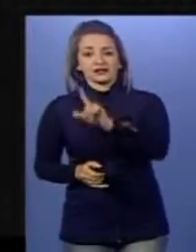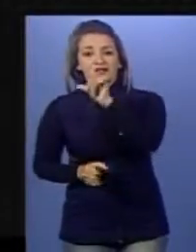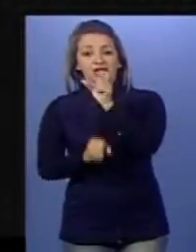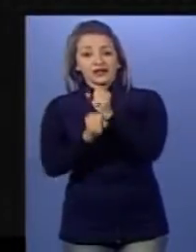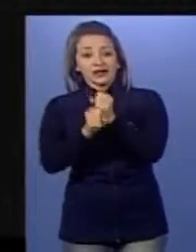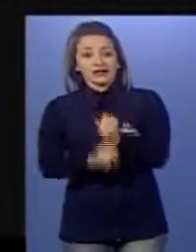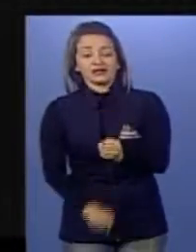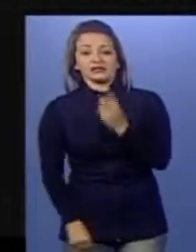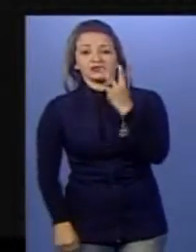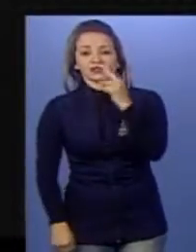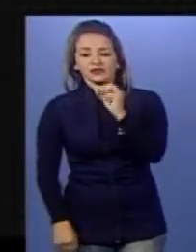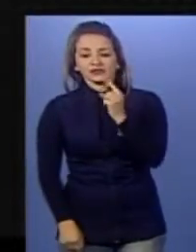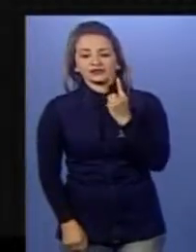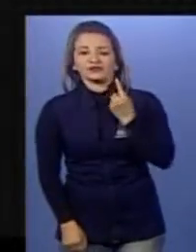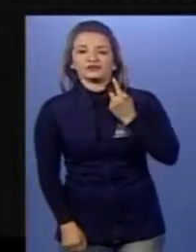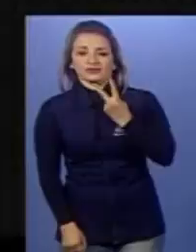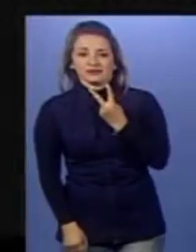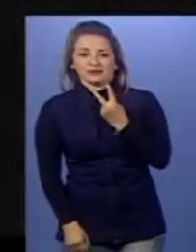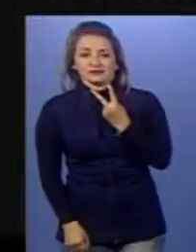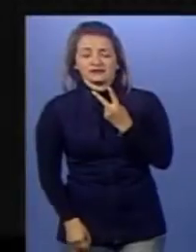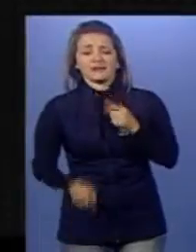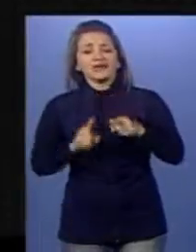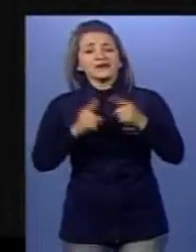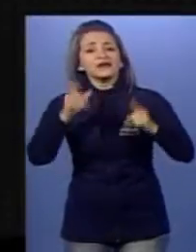a taxa de